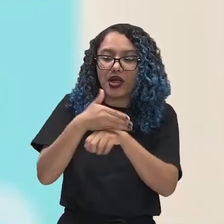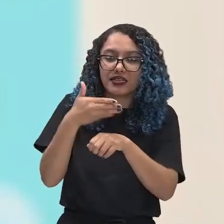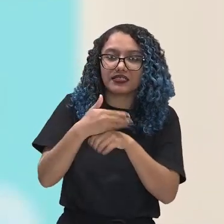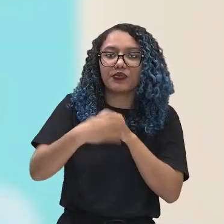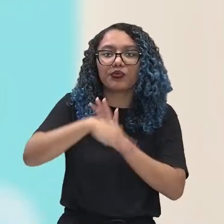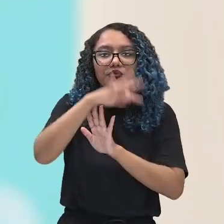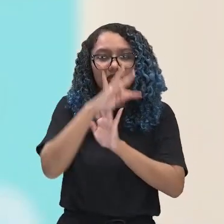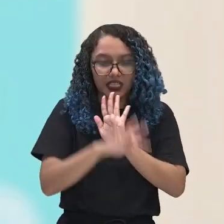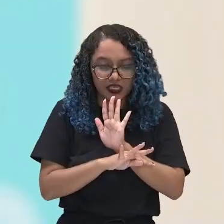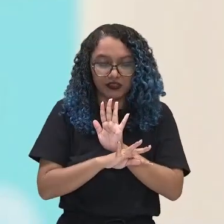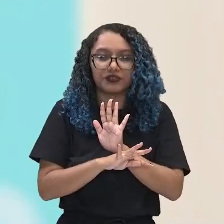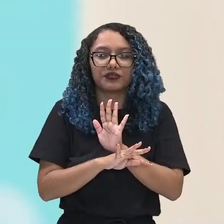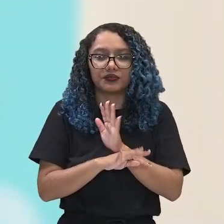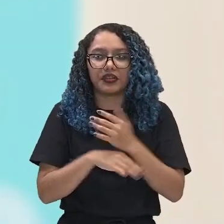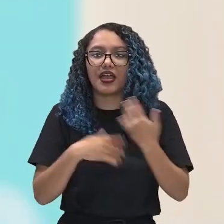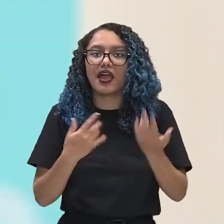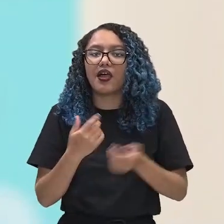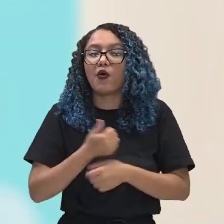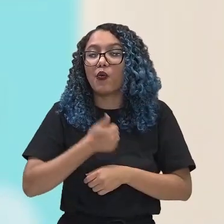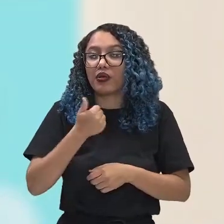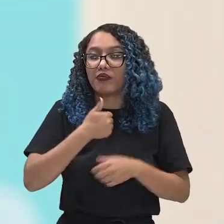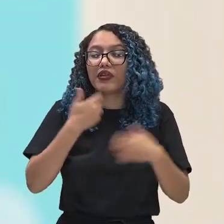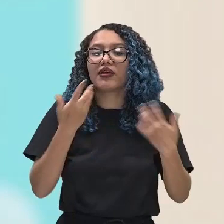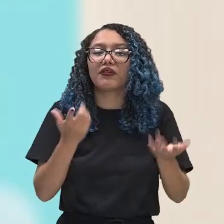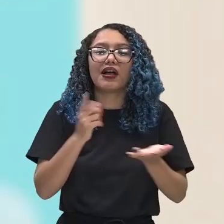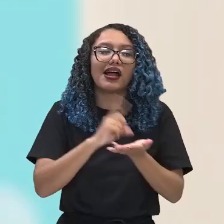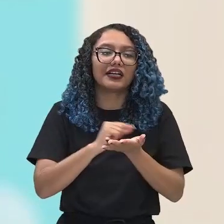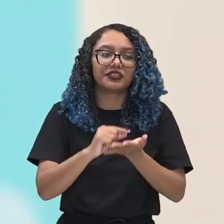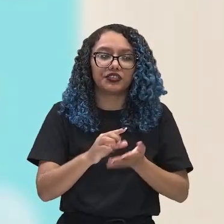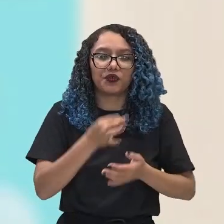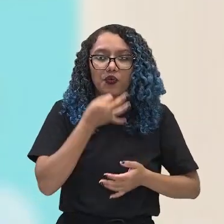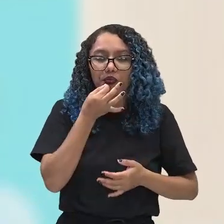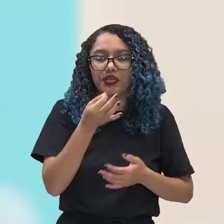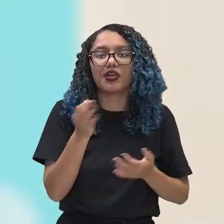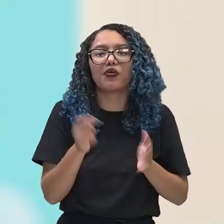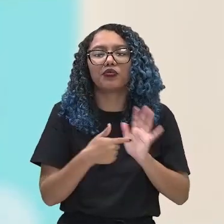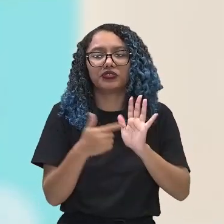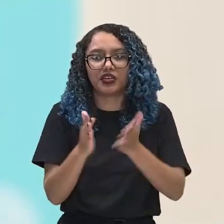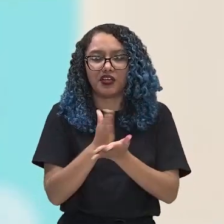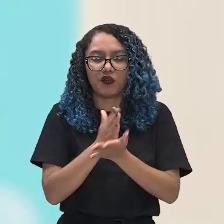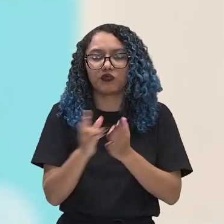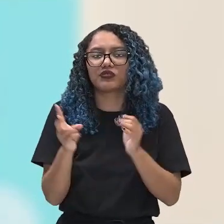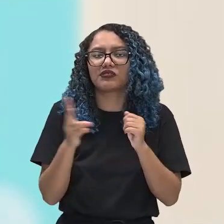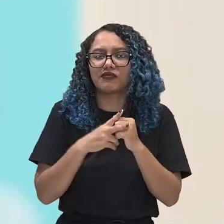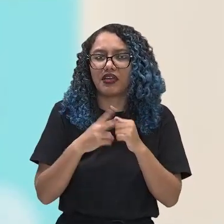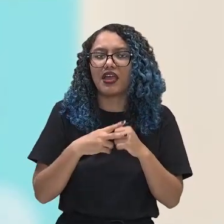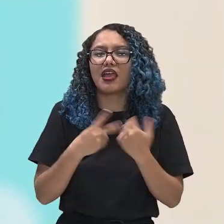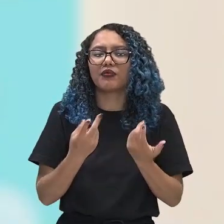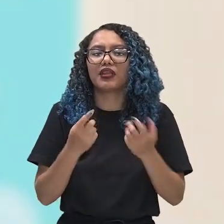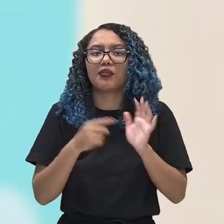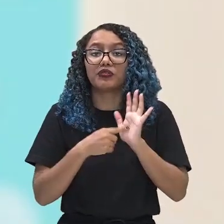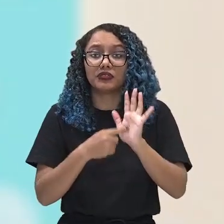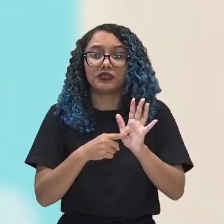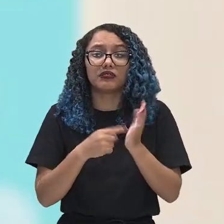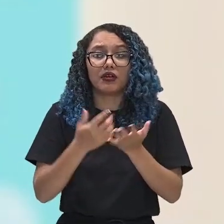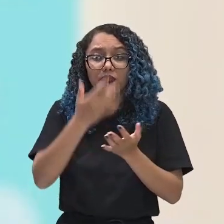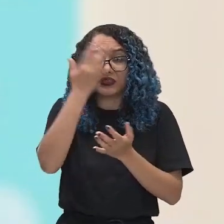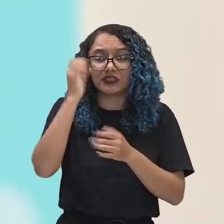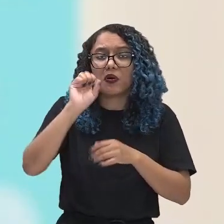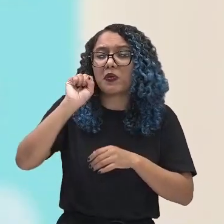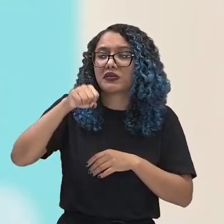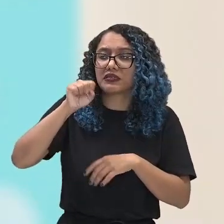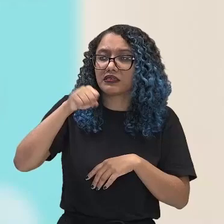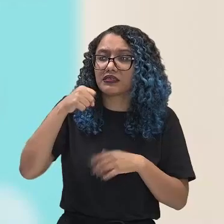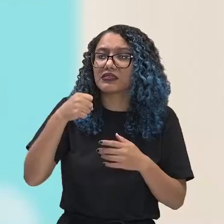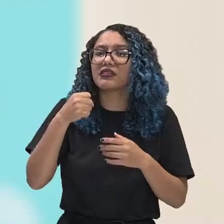no início da aula é um artigo de opinião. Tanto que eu mostrei ali alguns verbos destacados, mostrando que a pessoa estava se colocando